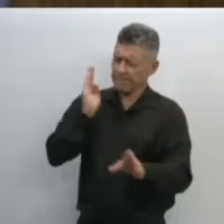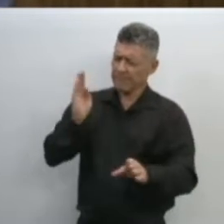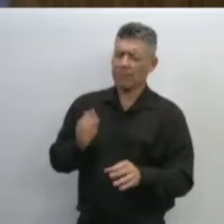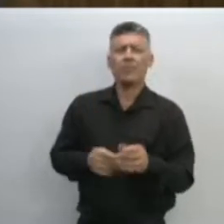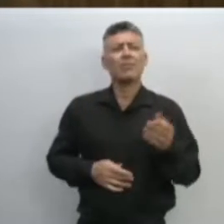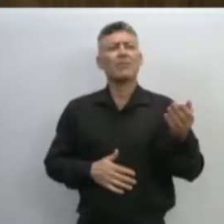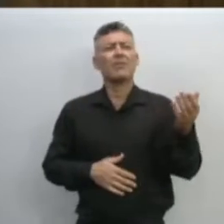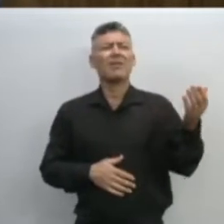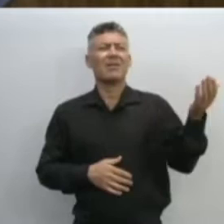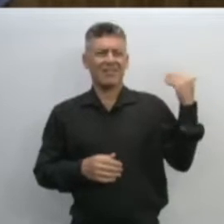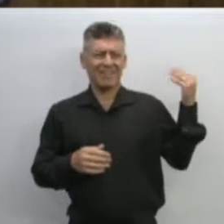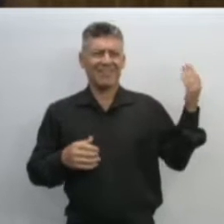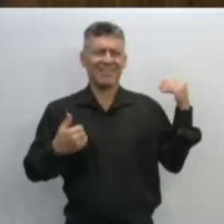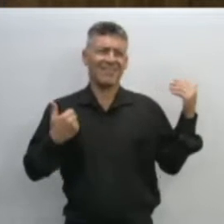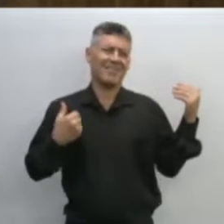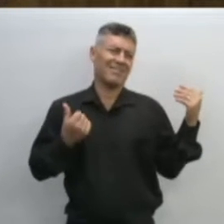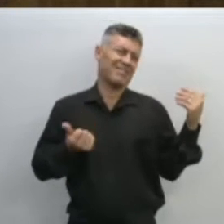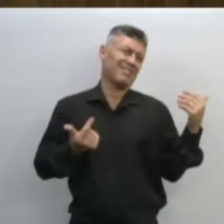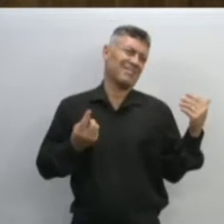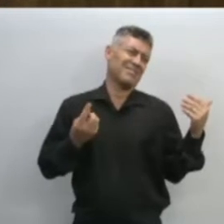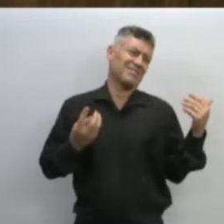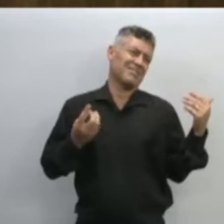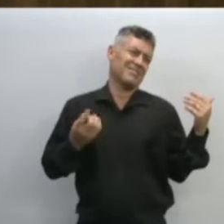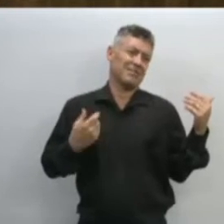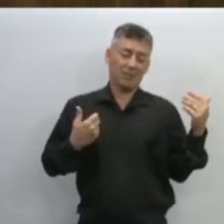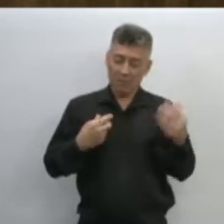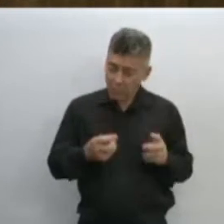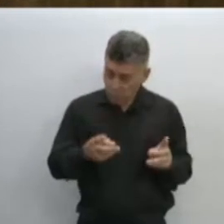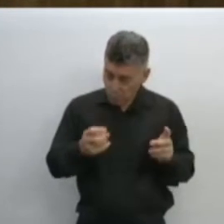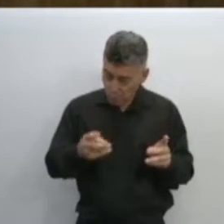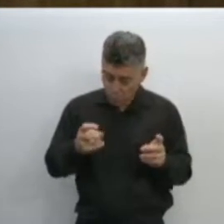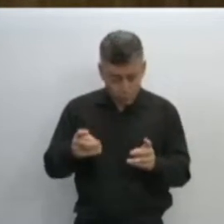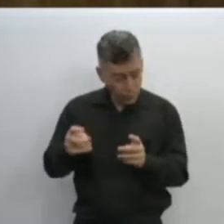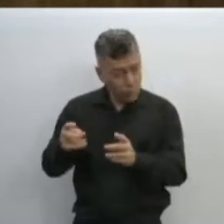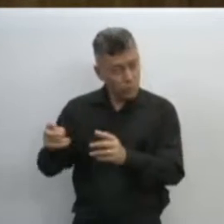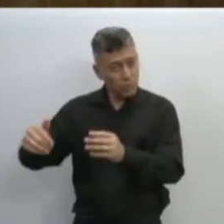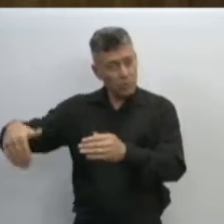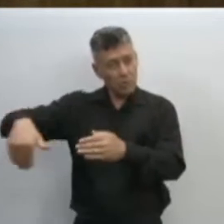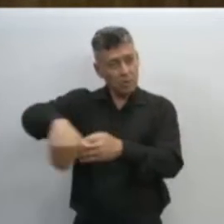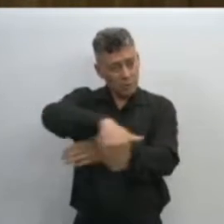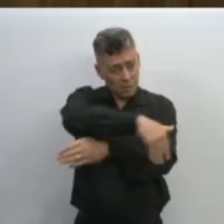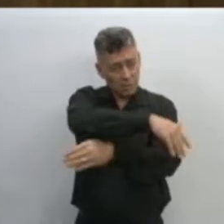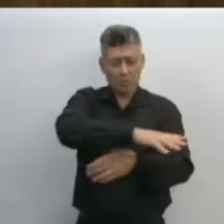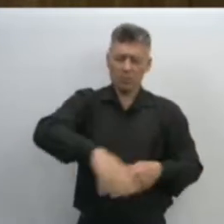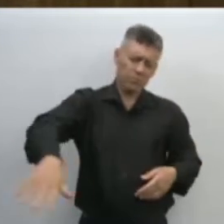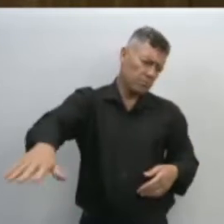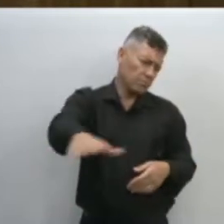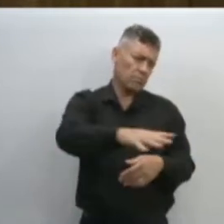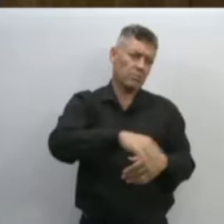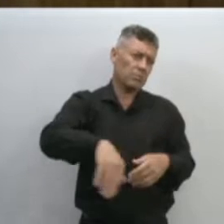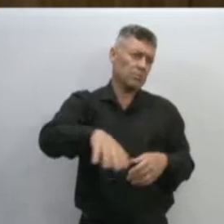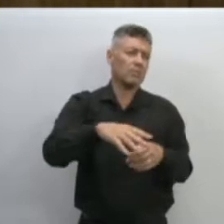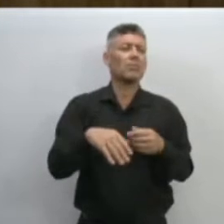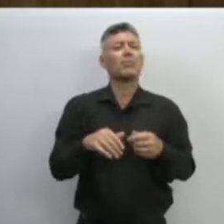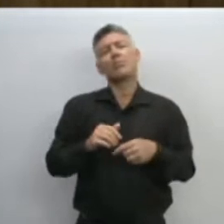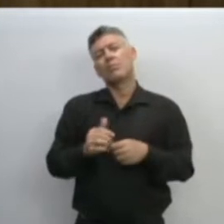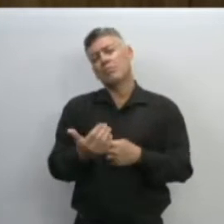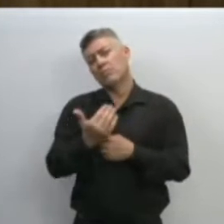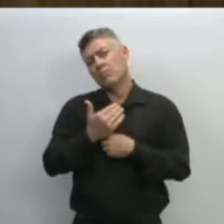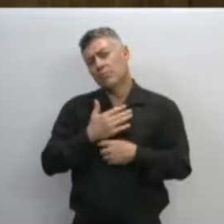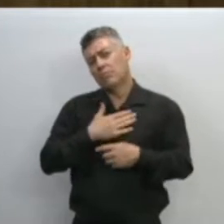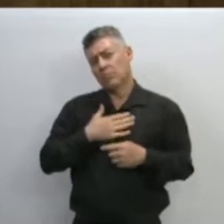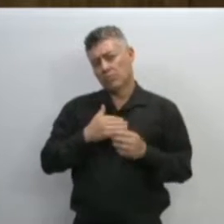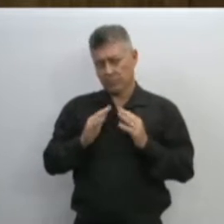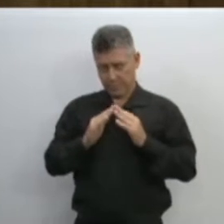era menino, quando eu tinha 12 para 13 anos, eu vendia coisas pela rua do Alecrim, vereador Eribaldo, para poder ajudar no sustento da minha família em